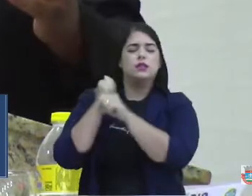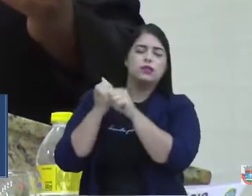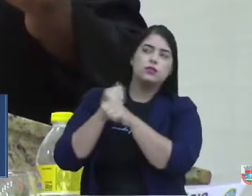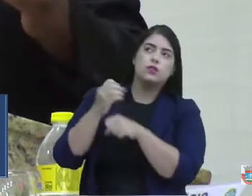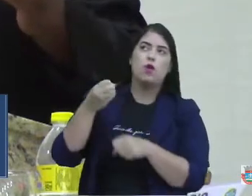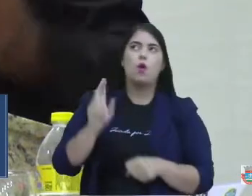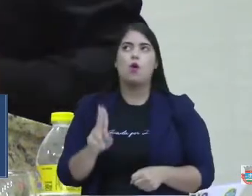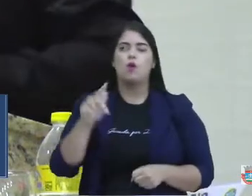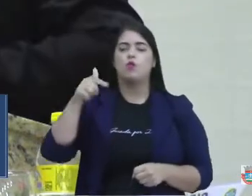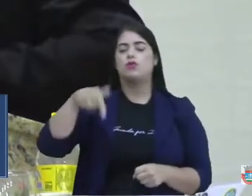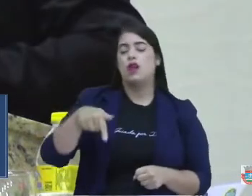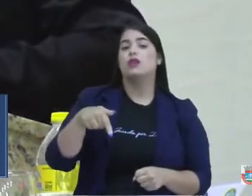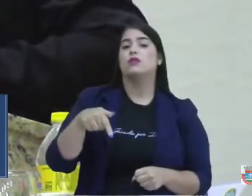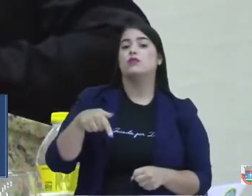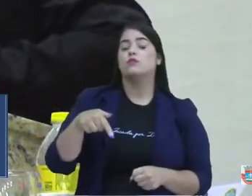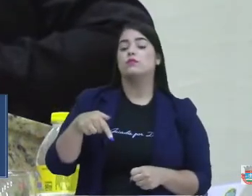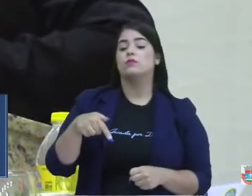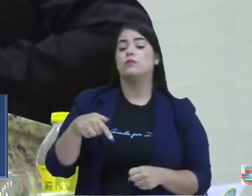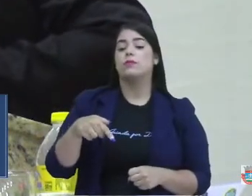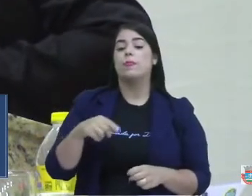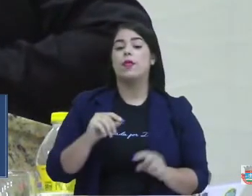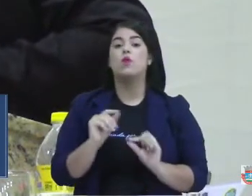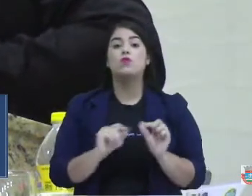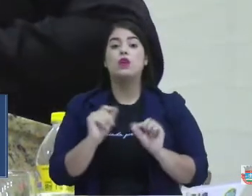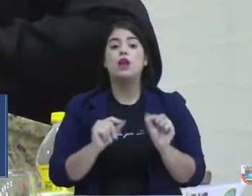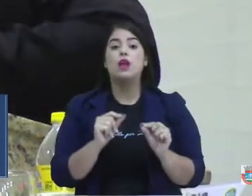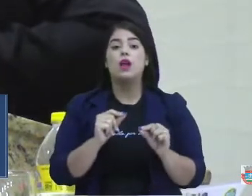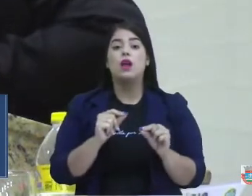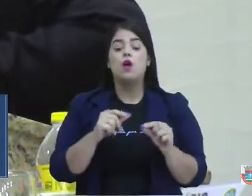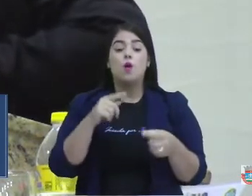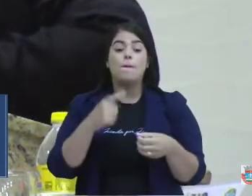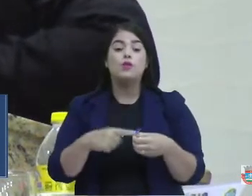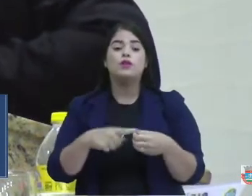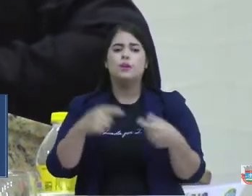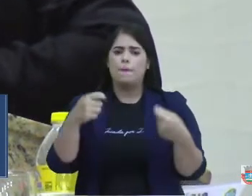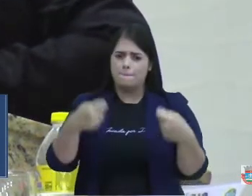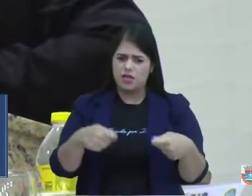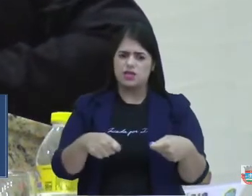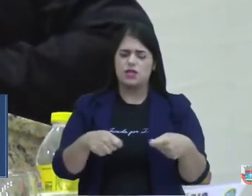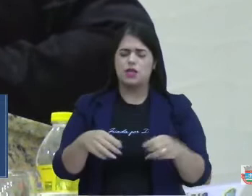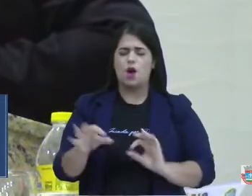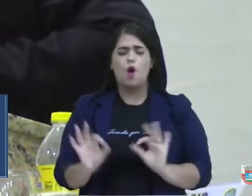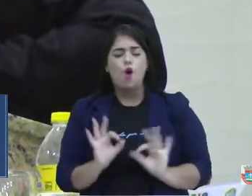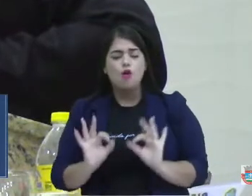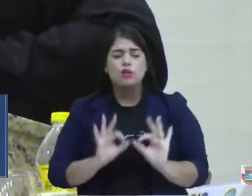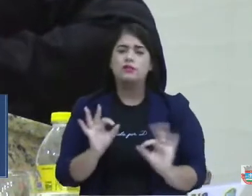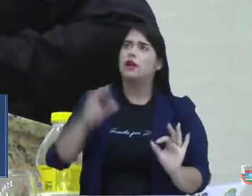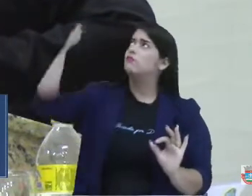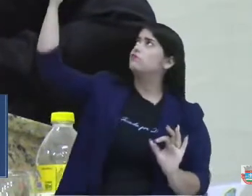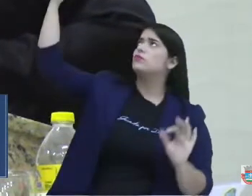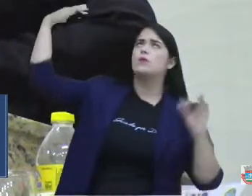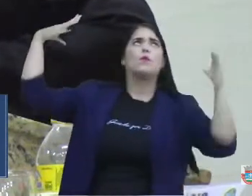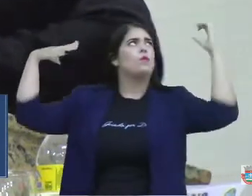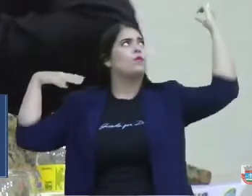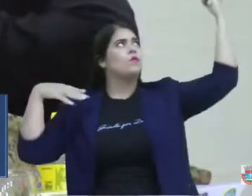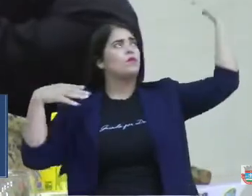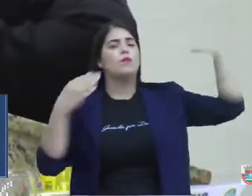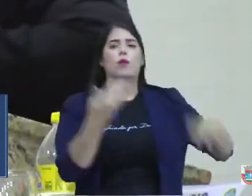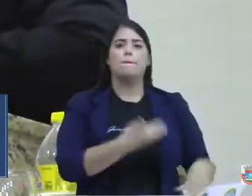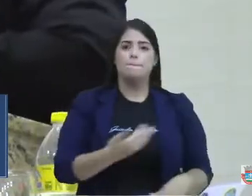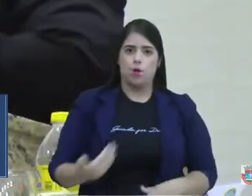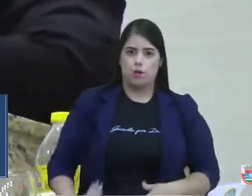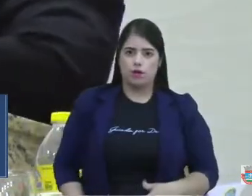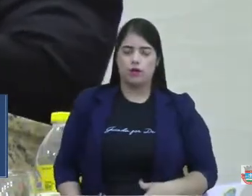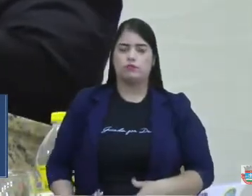município faça a administração da iluminação pública, lâmpadas. De contrapartida,